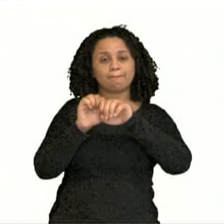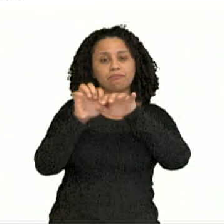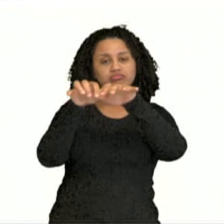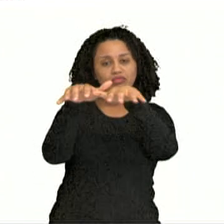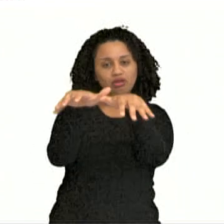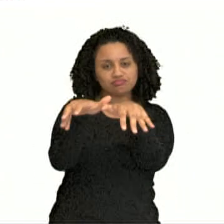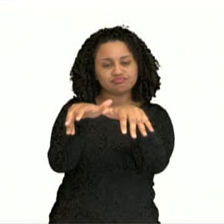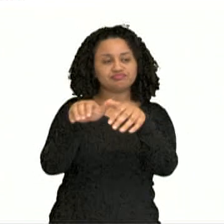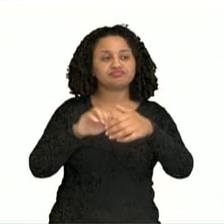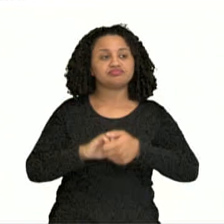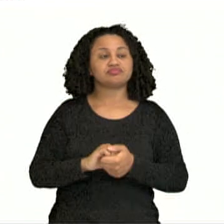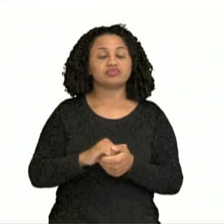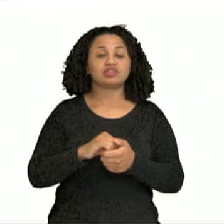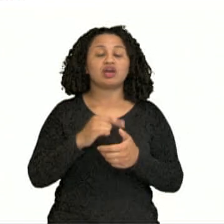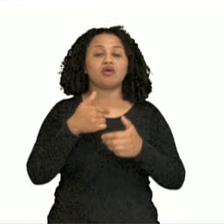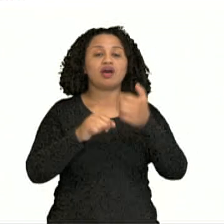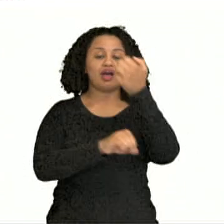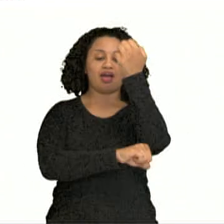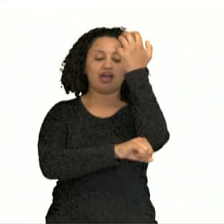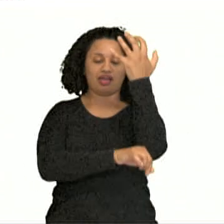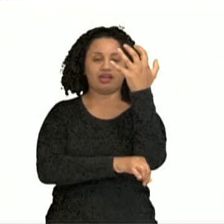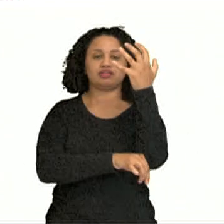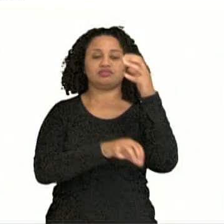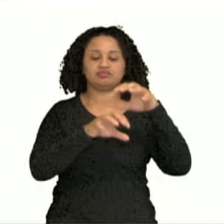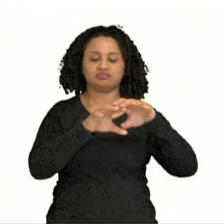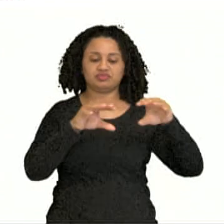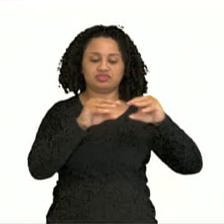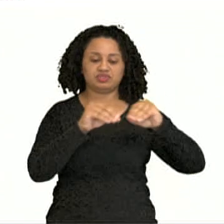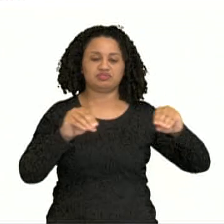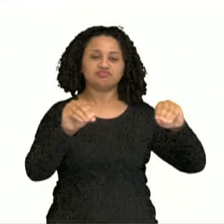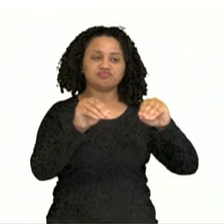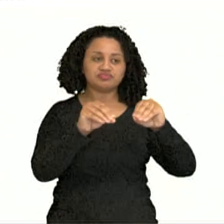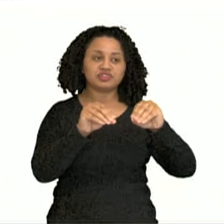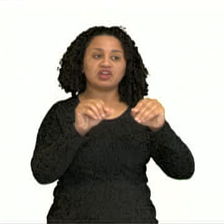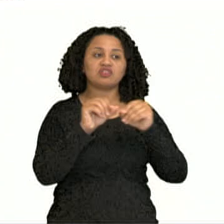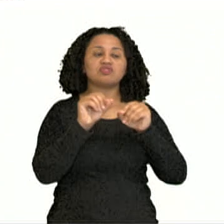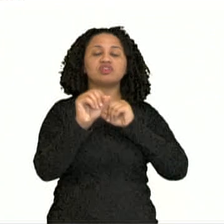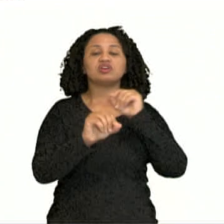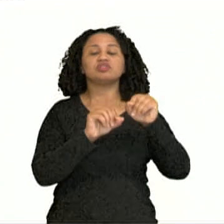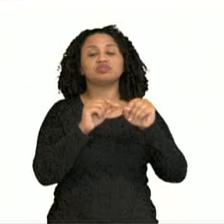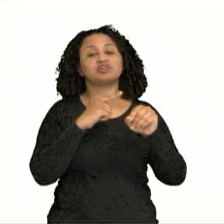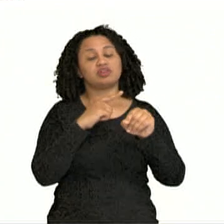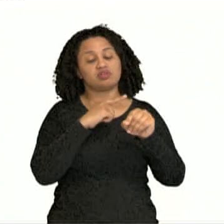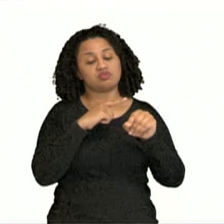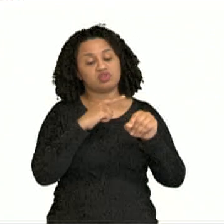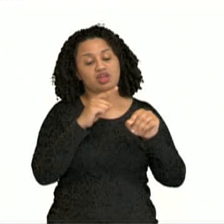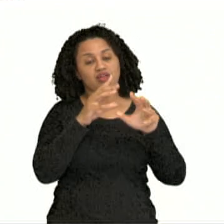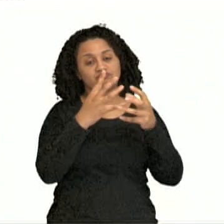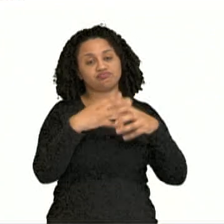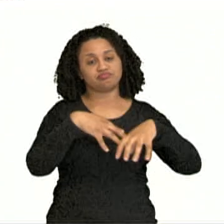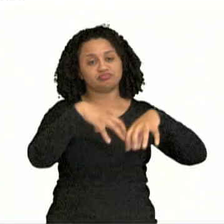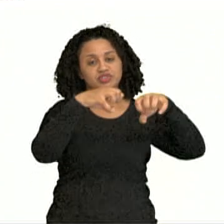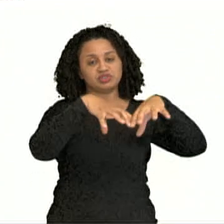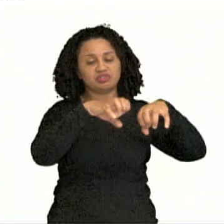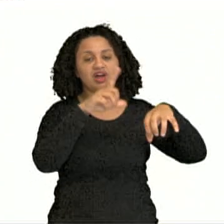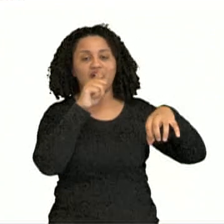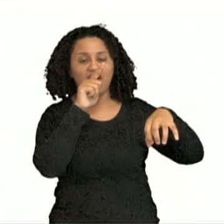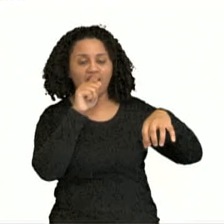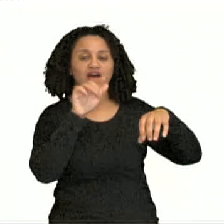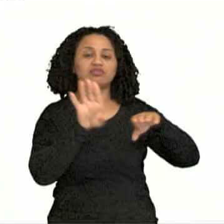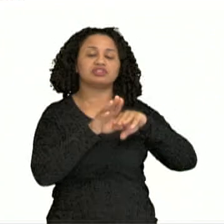raízes fixam então a planta ao substrato, ao solo, fazendo o quê? A absorção de água e de